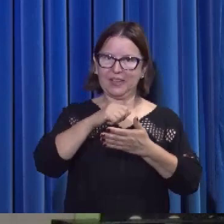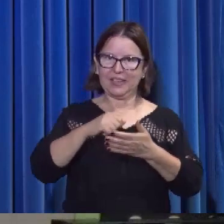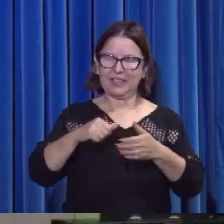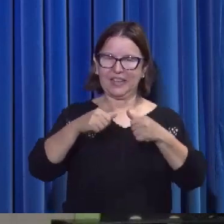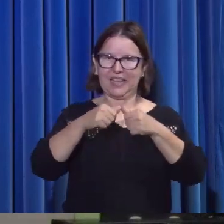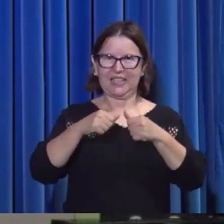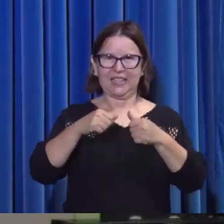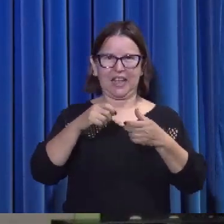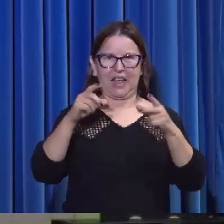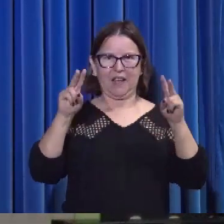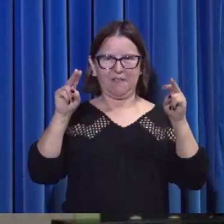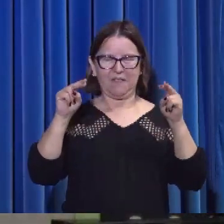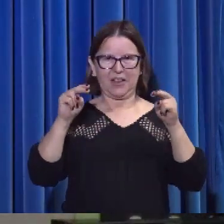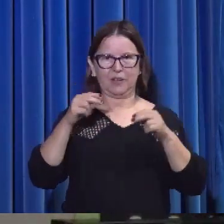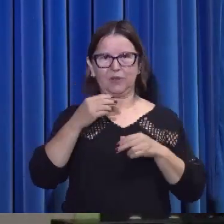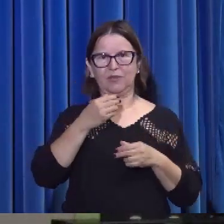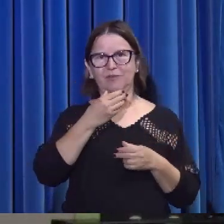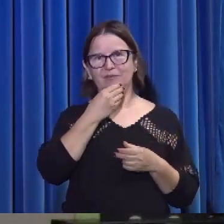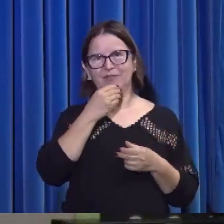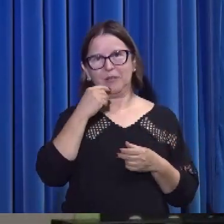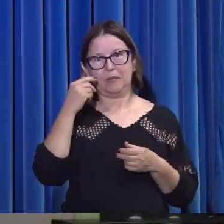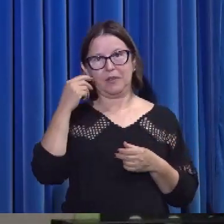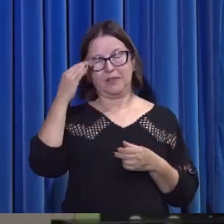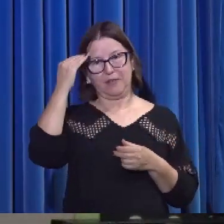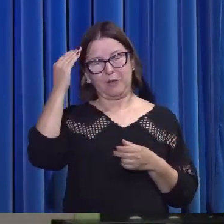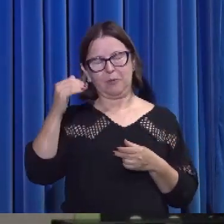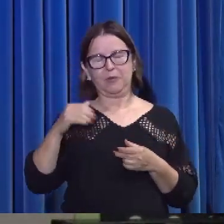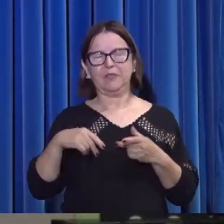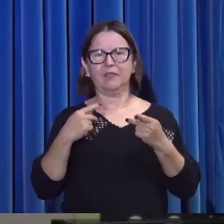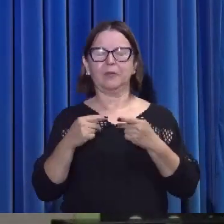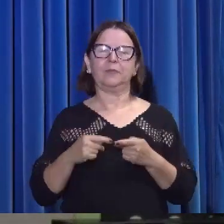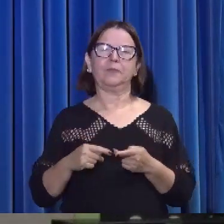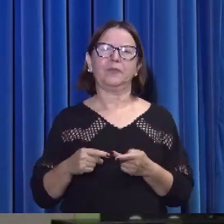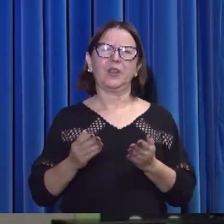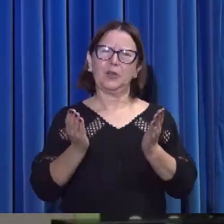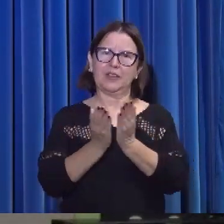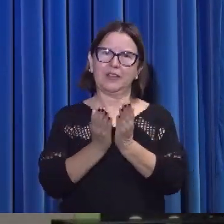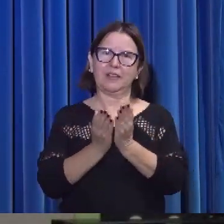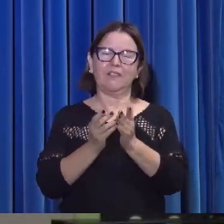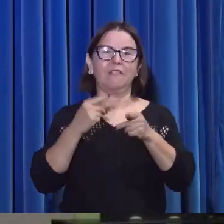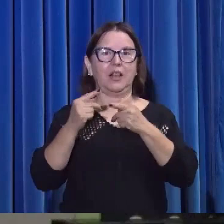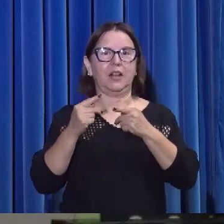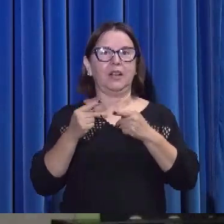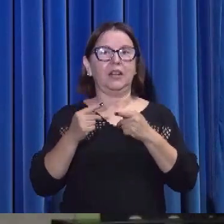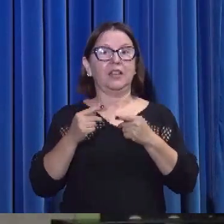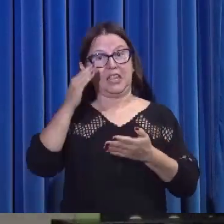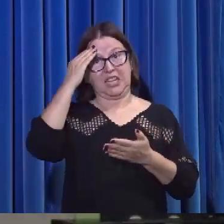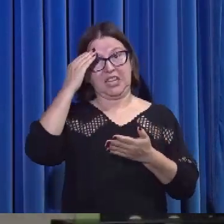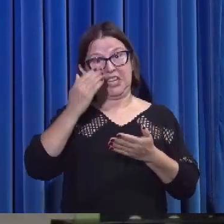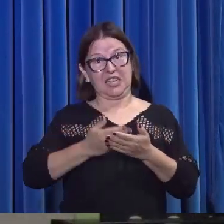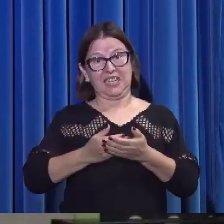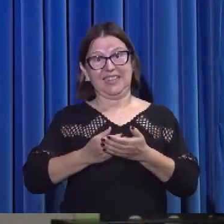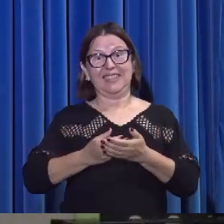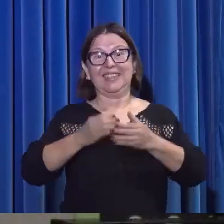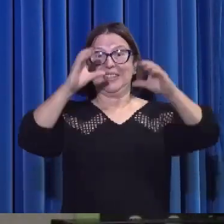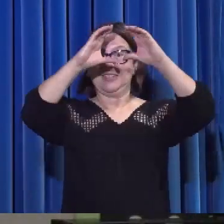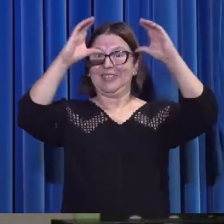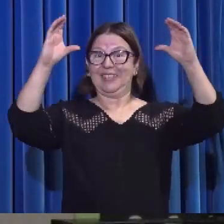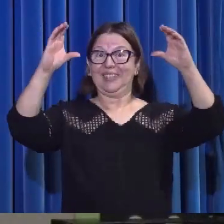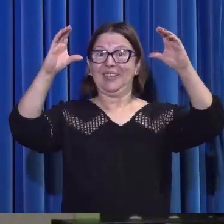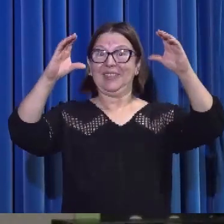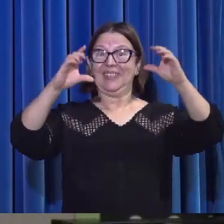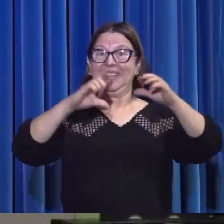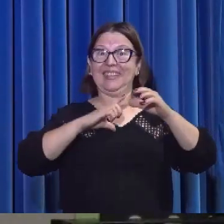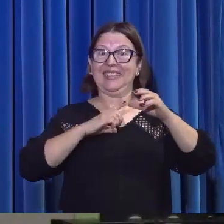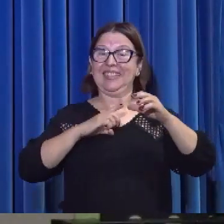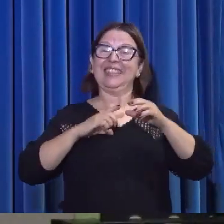ele diz aqui com muita propriedade. Os cristãos afirmam acreditar que o céu, estando Deus presente, é tão